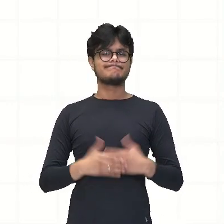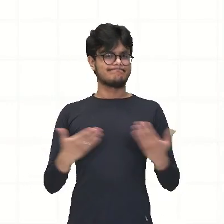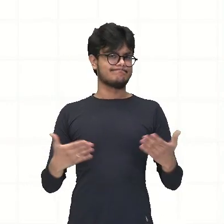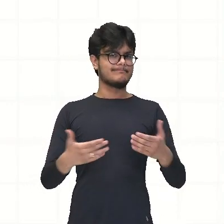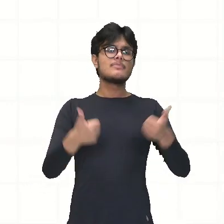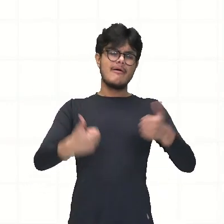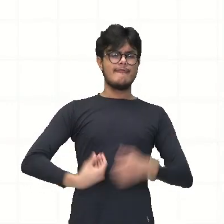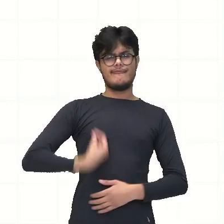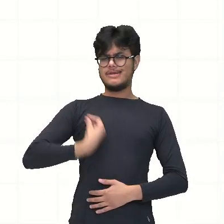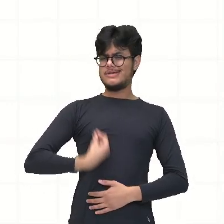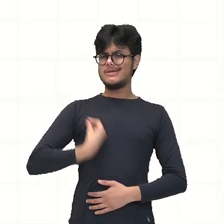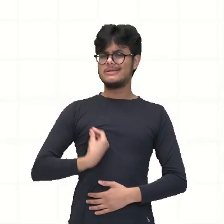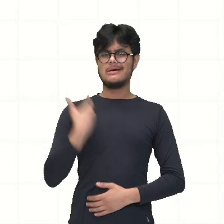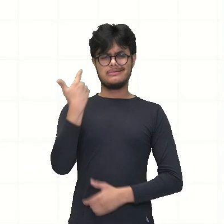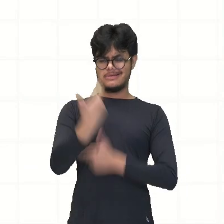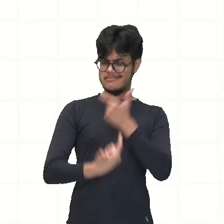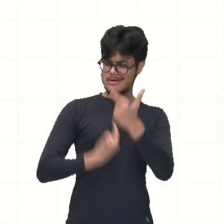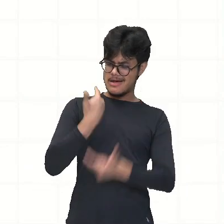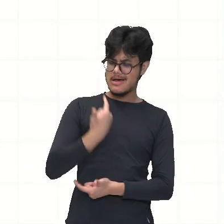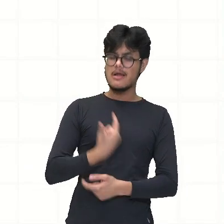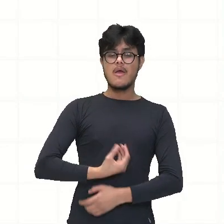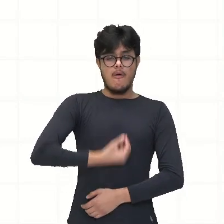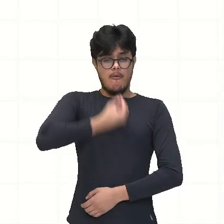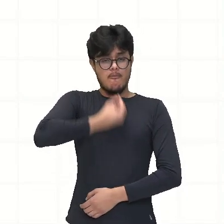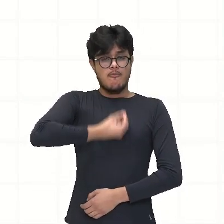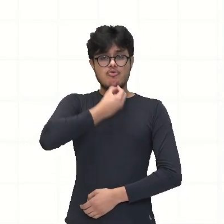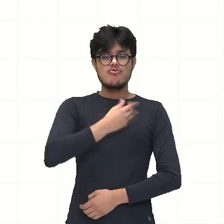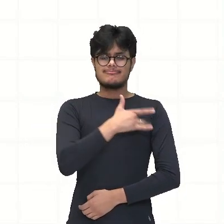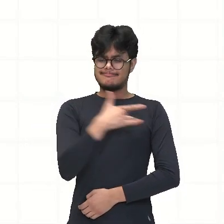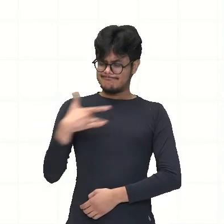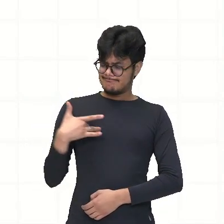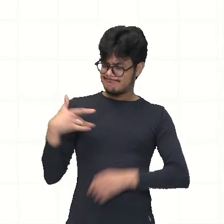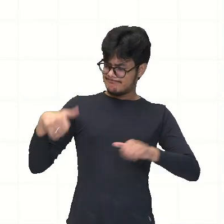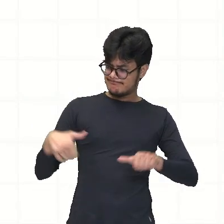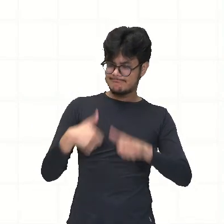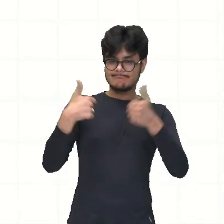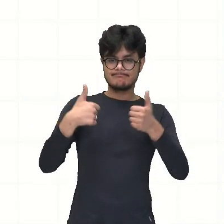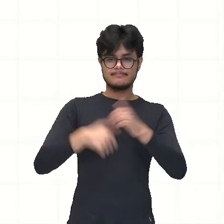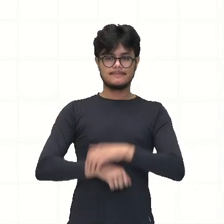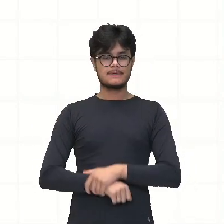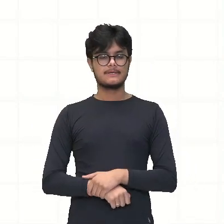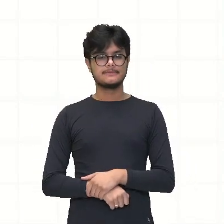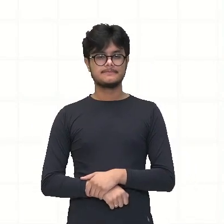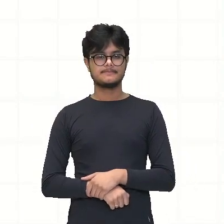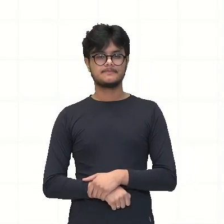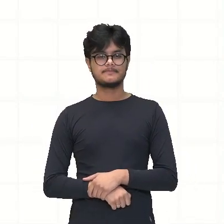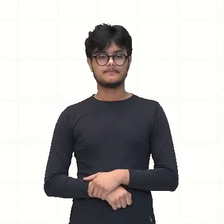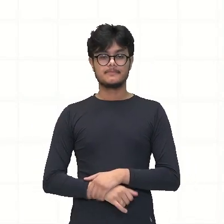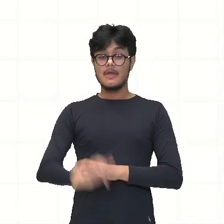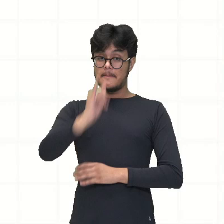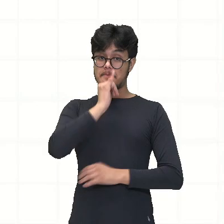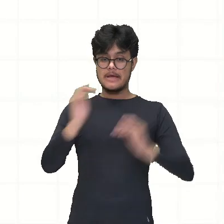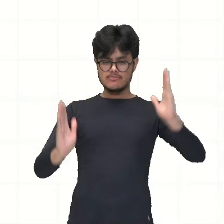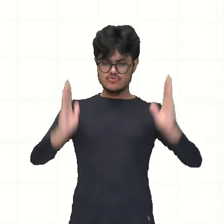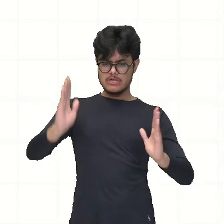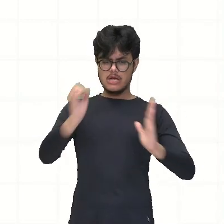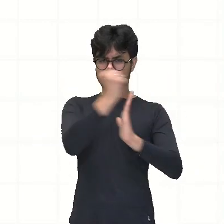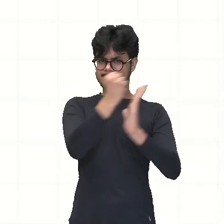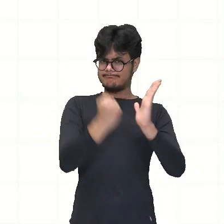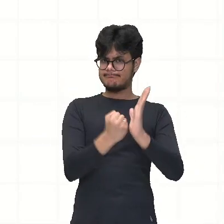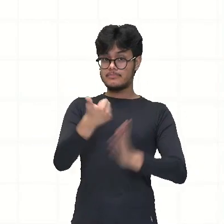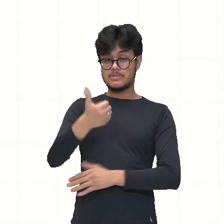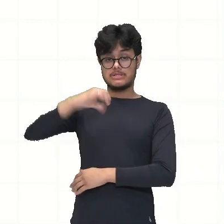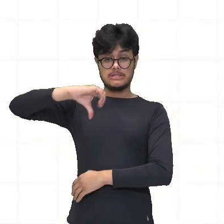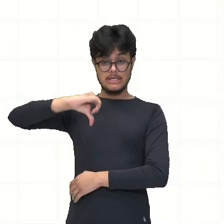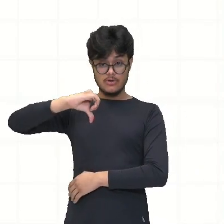melhores condições de vida, de trabalho, né, devido à descoberta de ouro nessas regiões. Já no século XIX, as migrações que vão